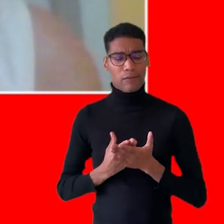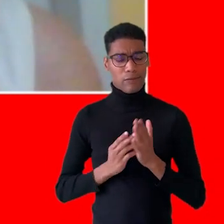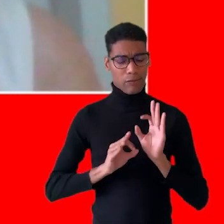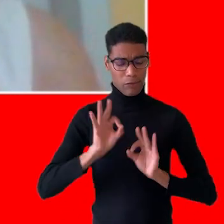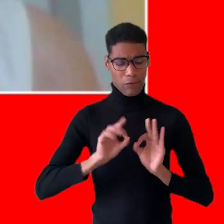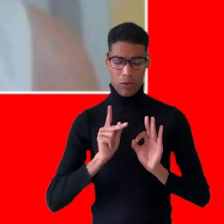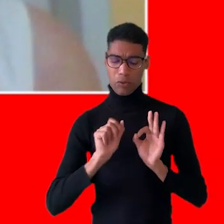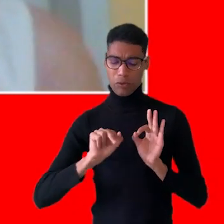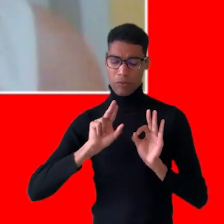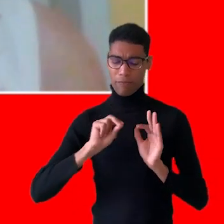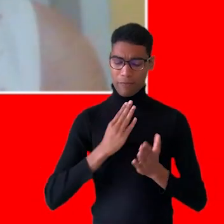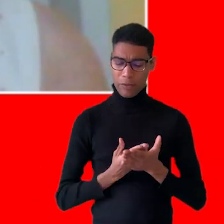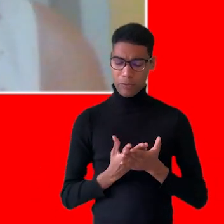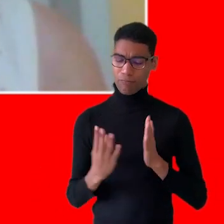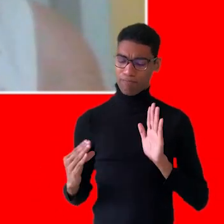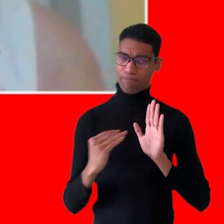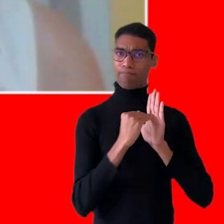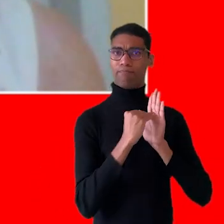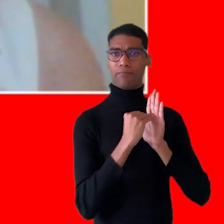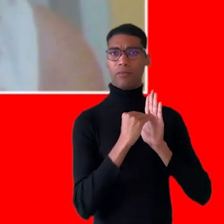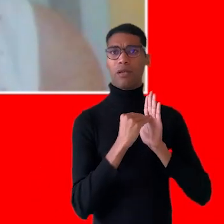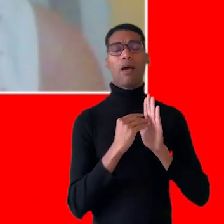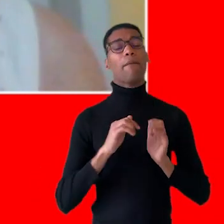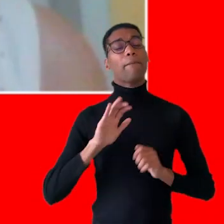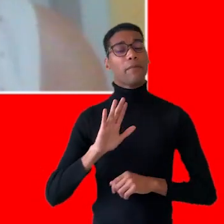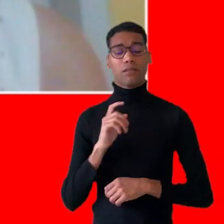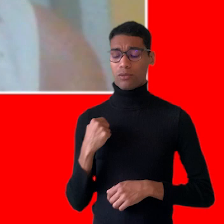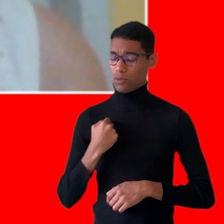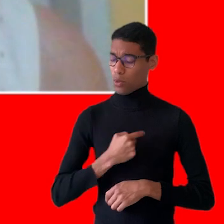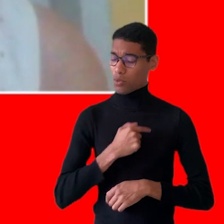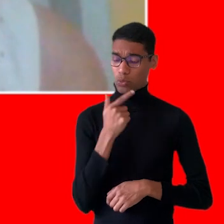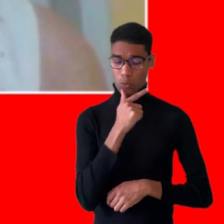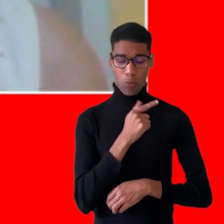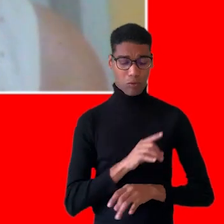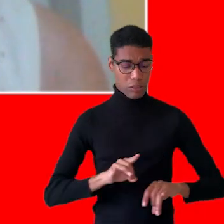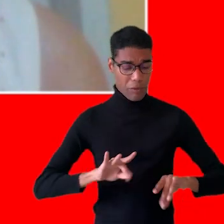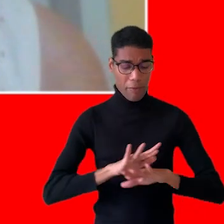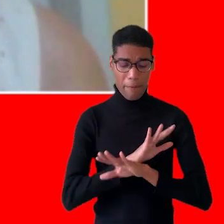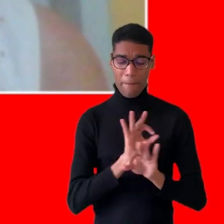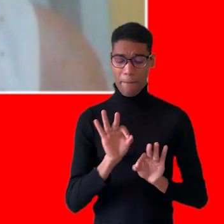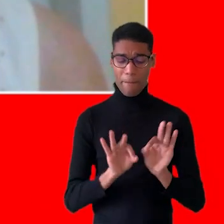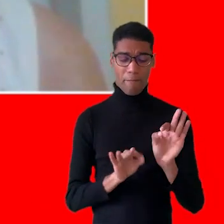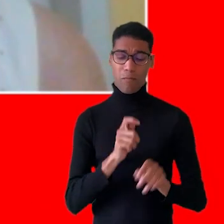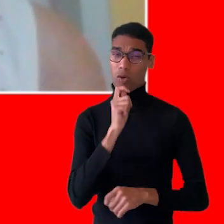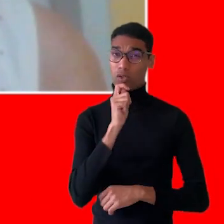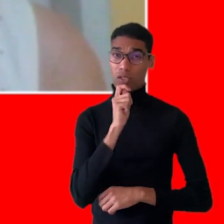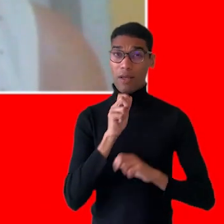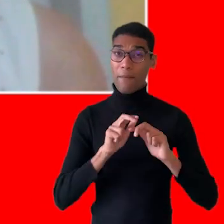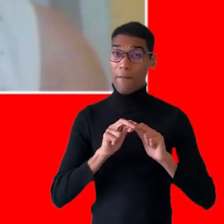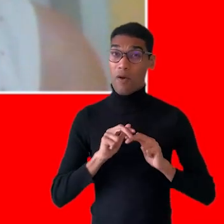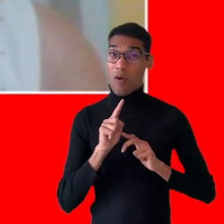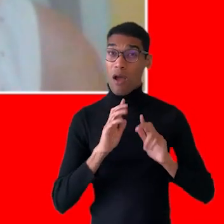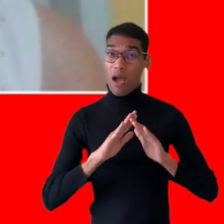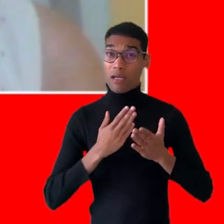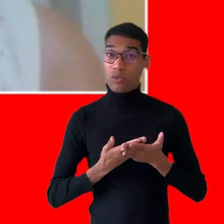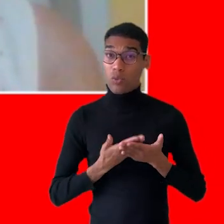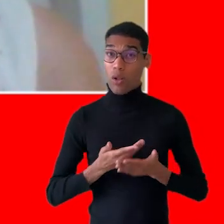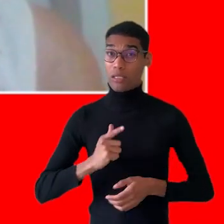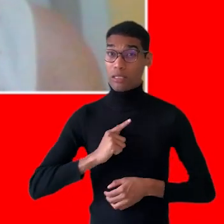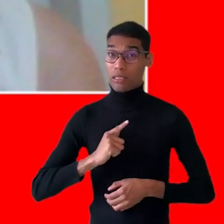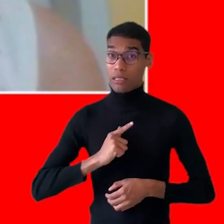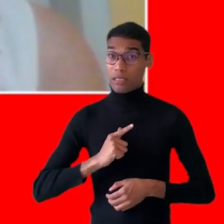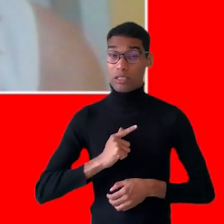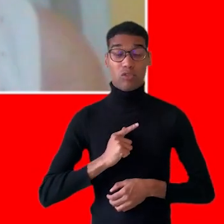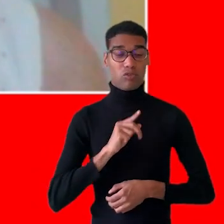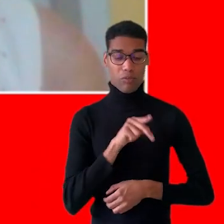no seu plano de aula. E aí, a gente não conseguiu concluir o projeto porque a escola era